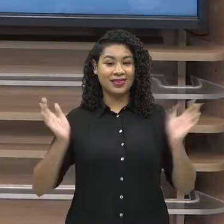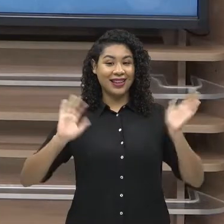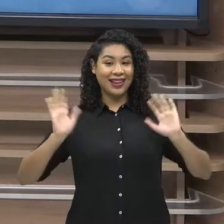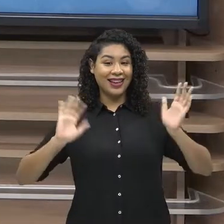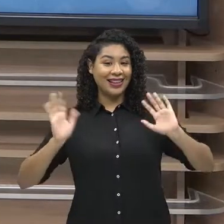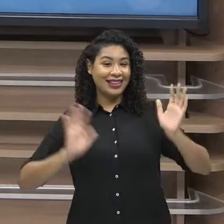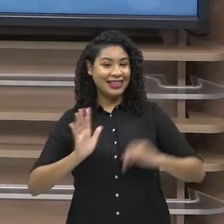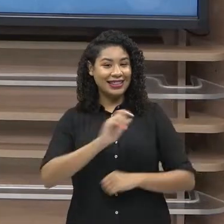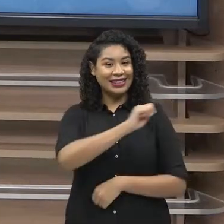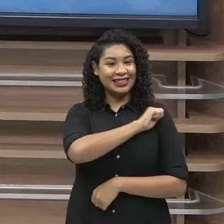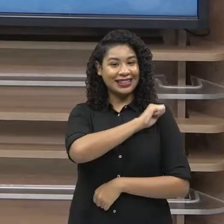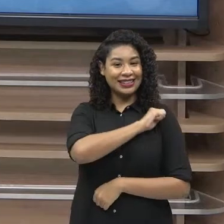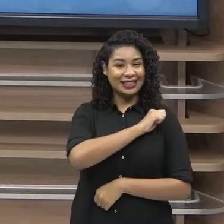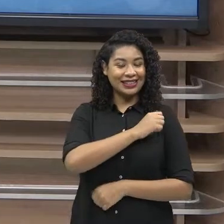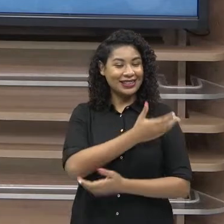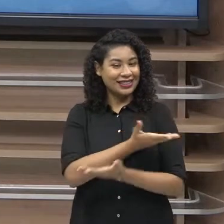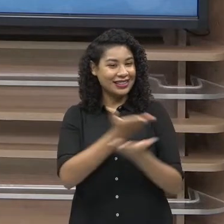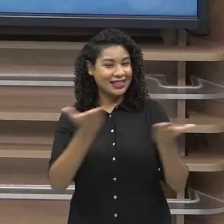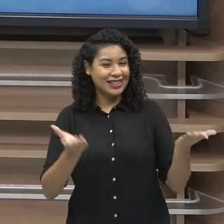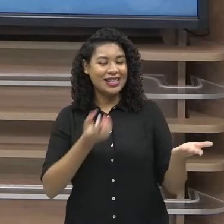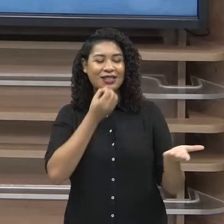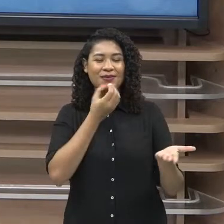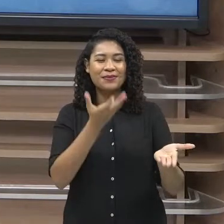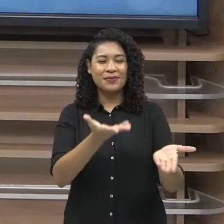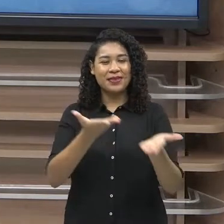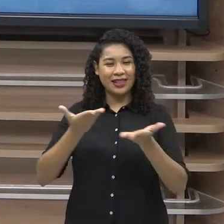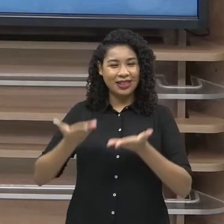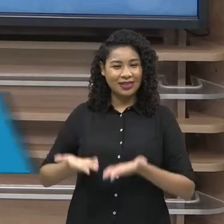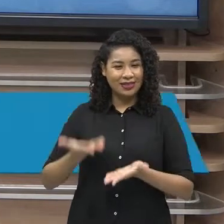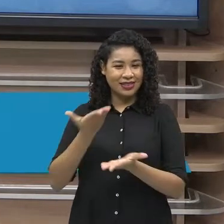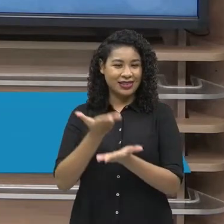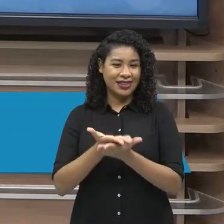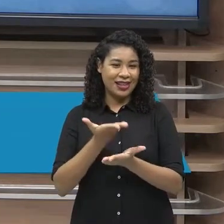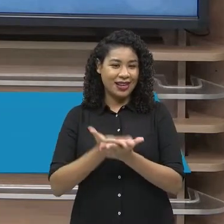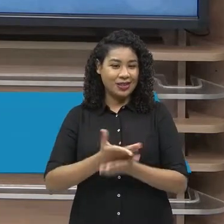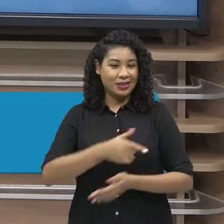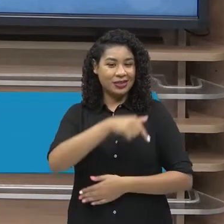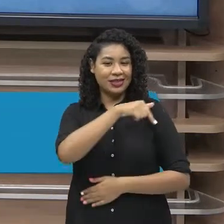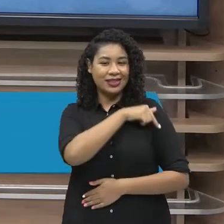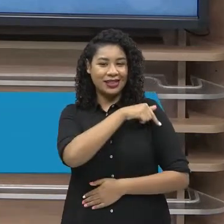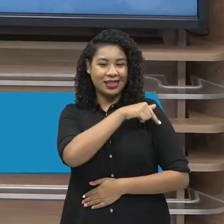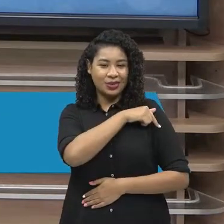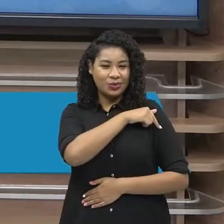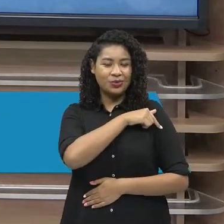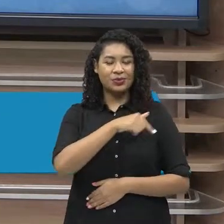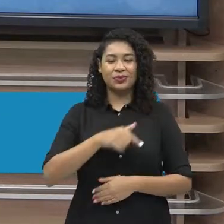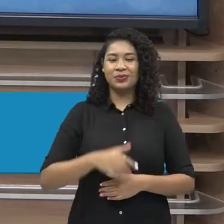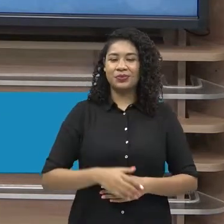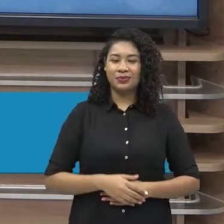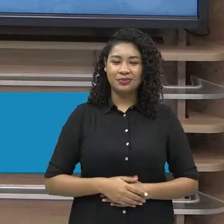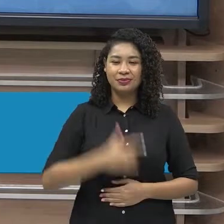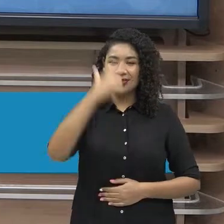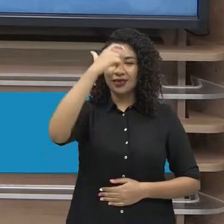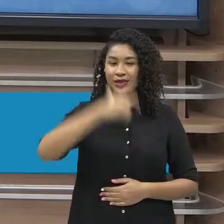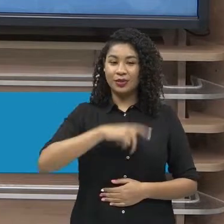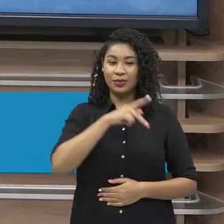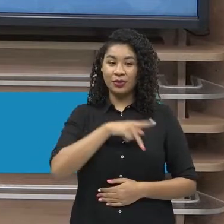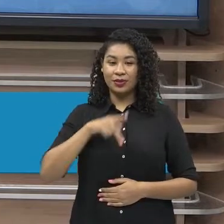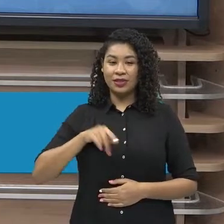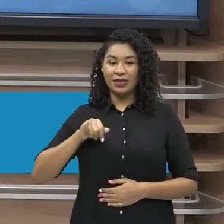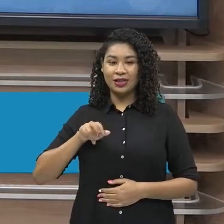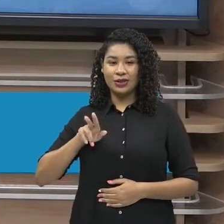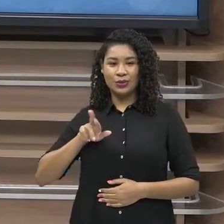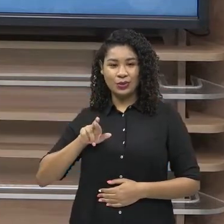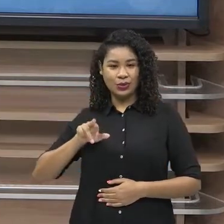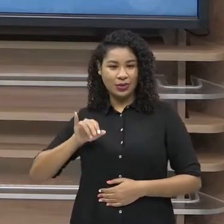Olá, meu caro aluno, minha cara aluna, seja bem-vindo e bem-vinda à nossa aula do 7º ano do ensino fundamental. Eu sou o professor Yuri Lima e